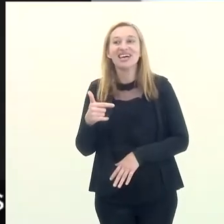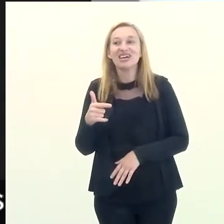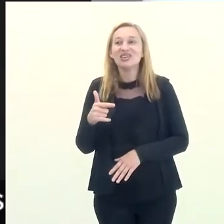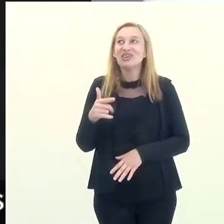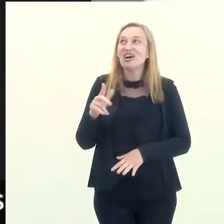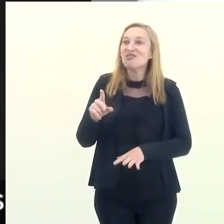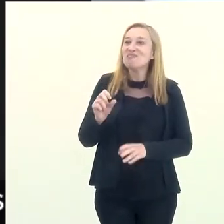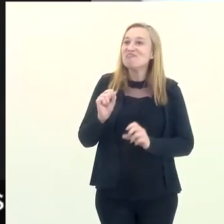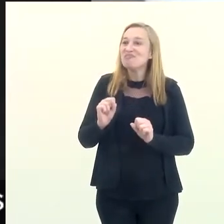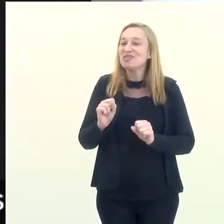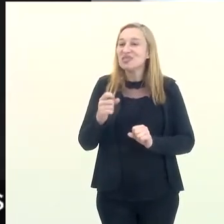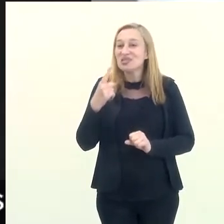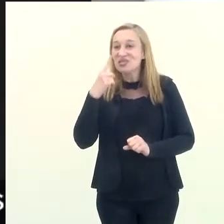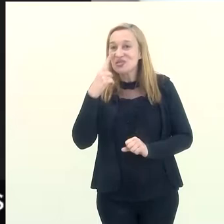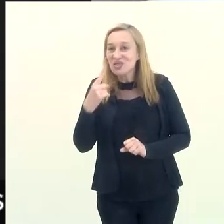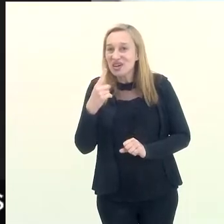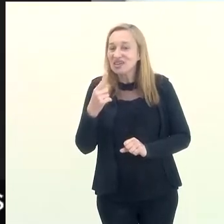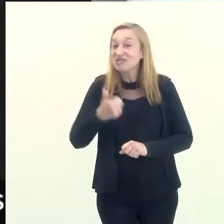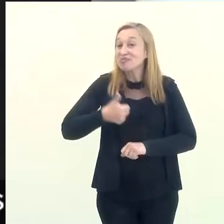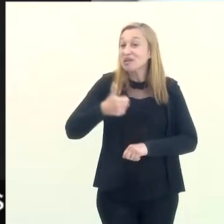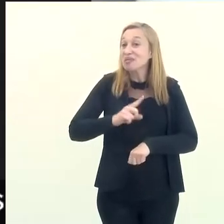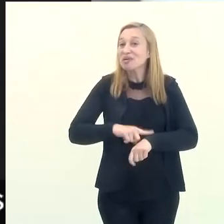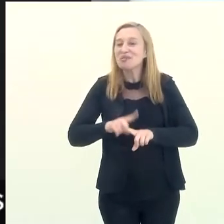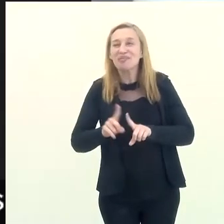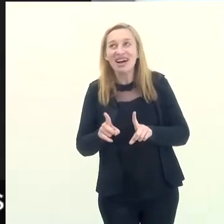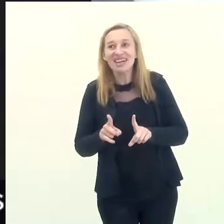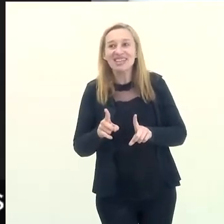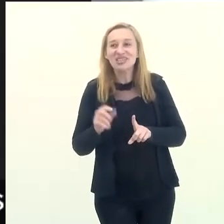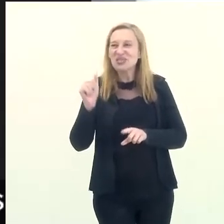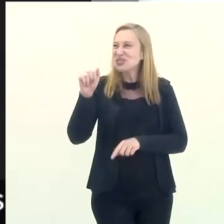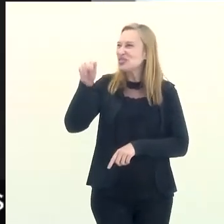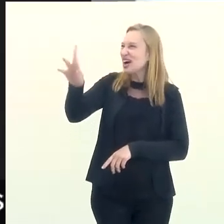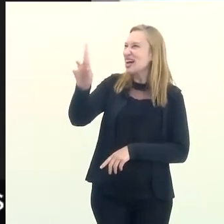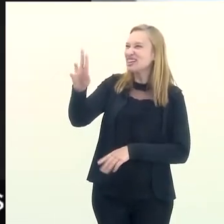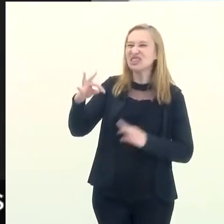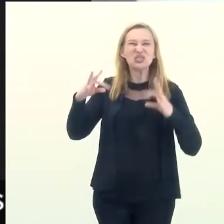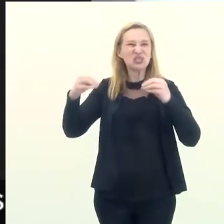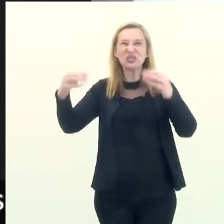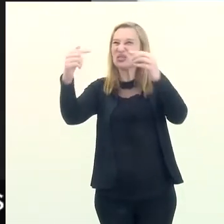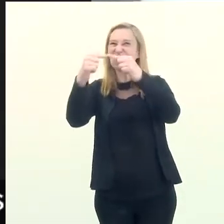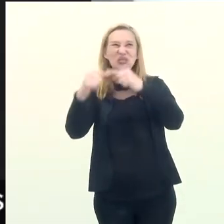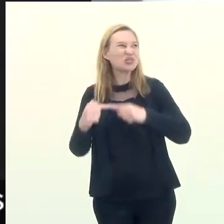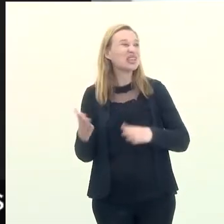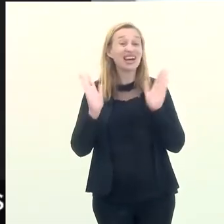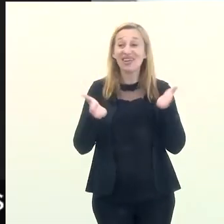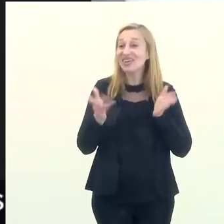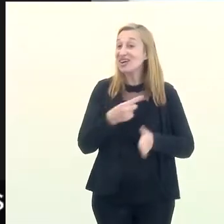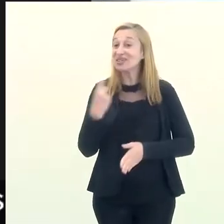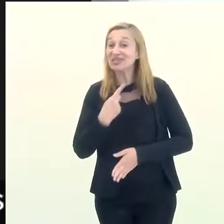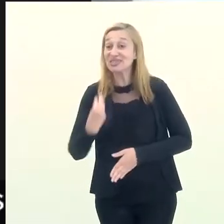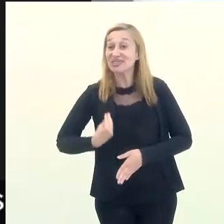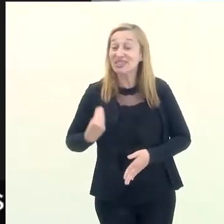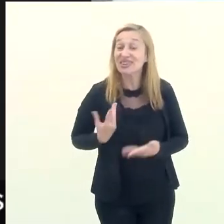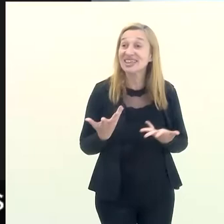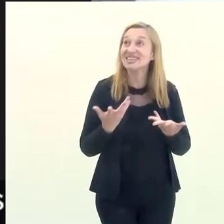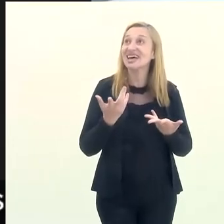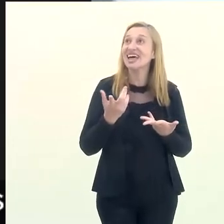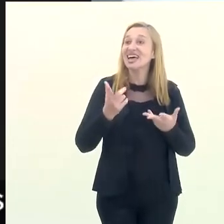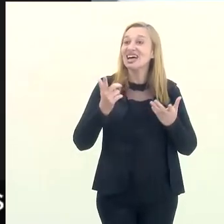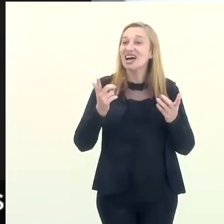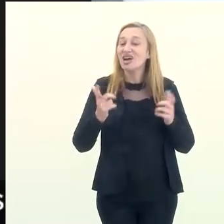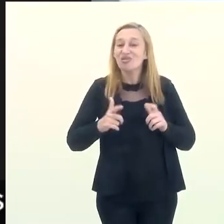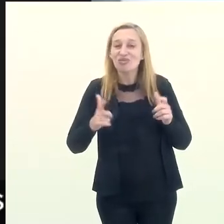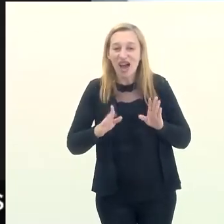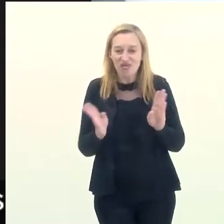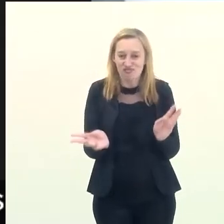Sem se apoiar, até não ir lá no primeiro momento. Agora, é o ar livre, tem tudo a ver com esse momento nosso agora. Então, não